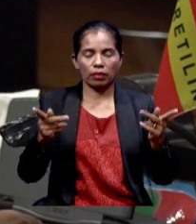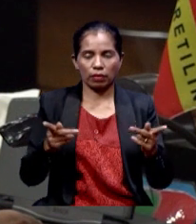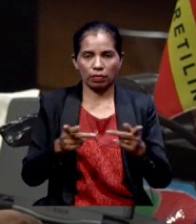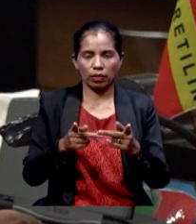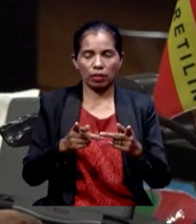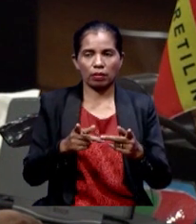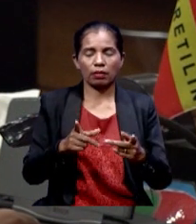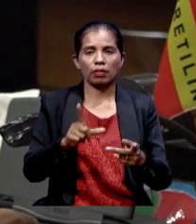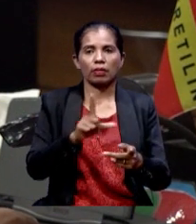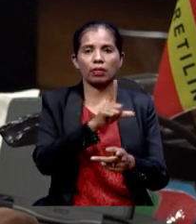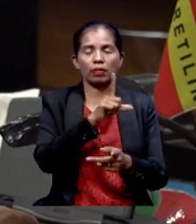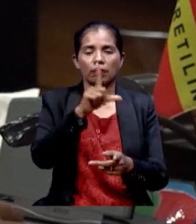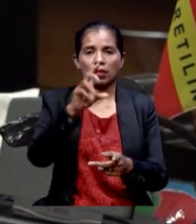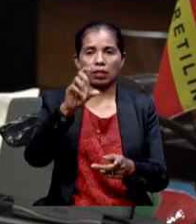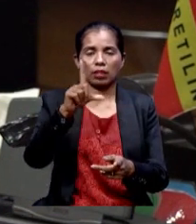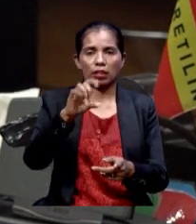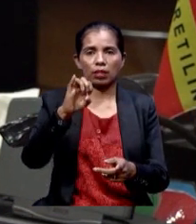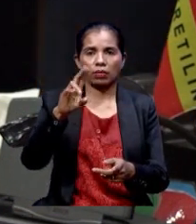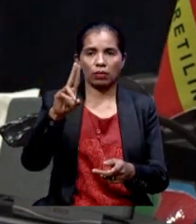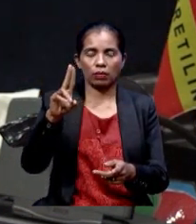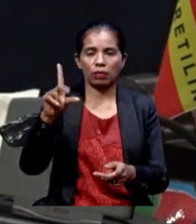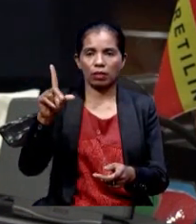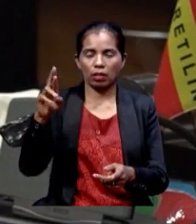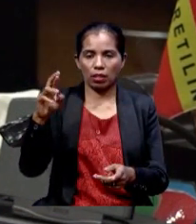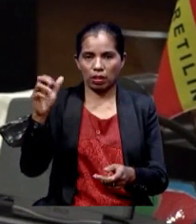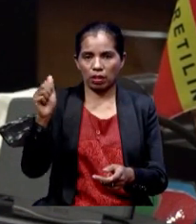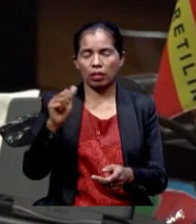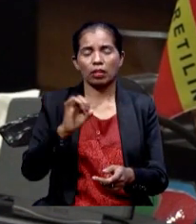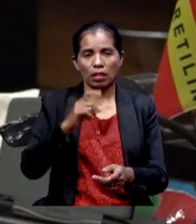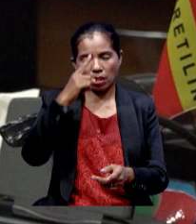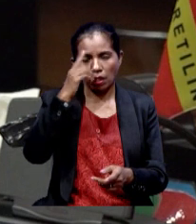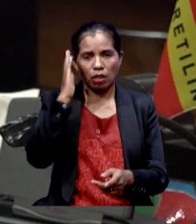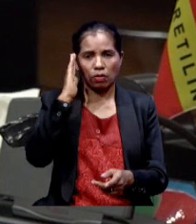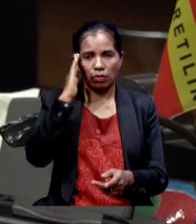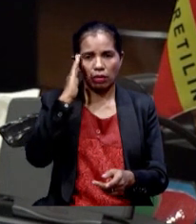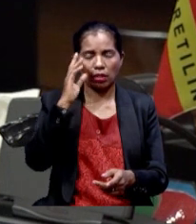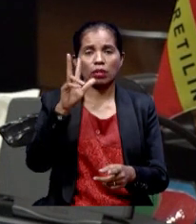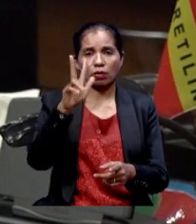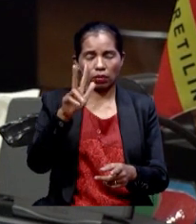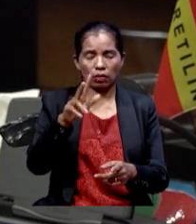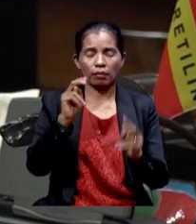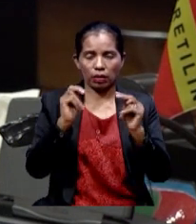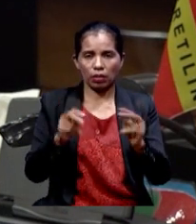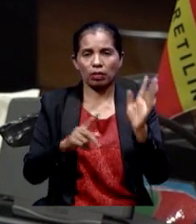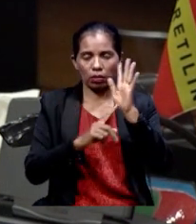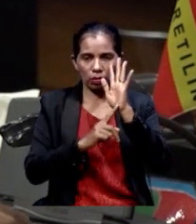liurainha ou comili. Também ao ano e a boa tulo de beque precisa e rené a tu fatene